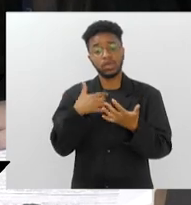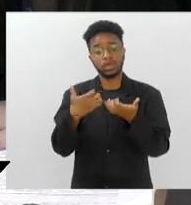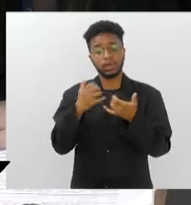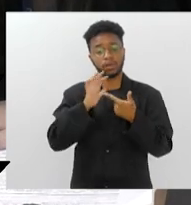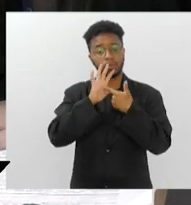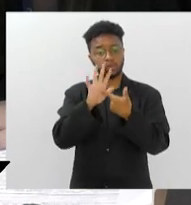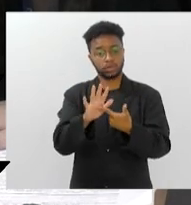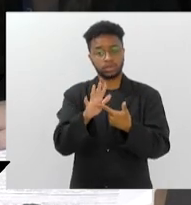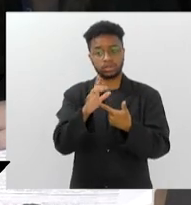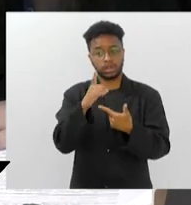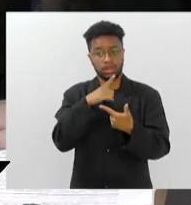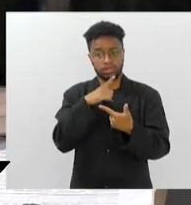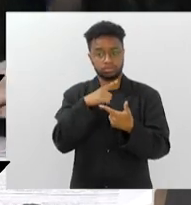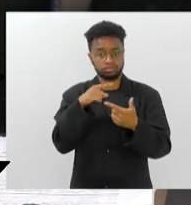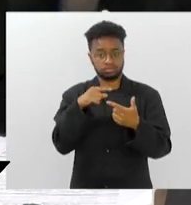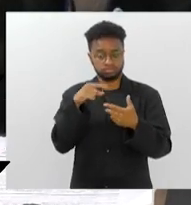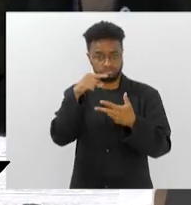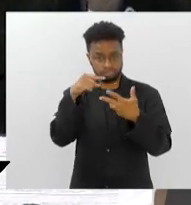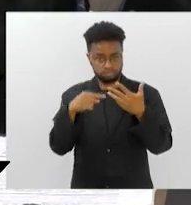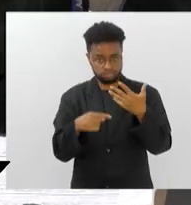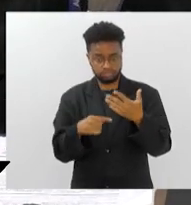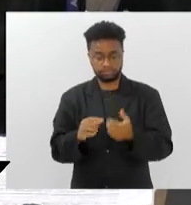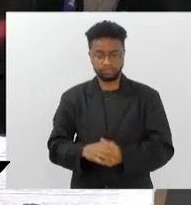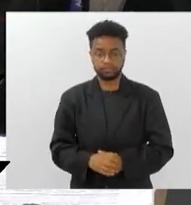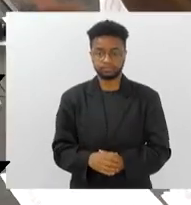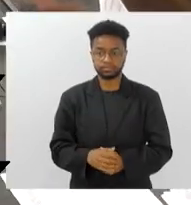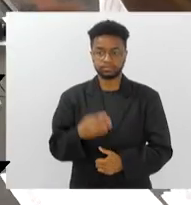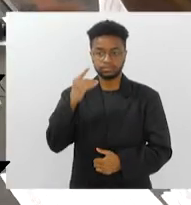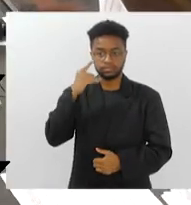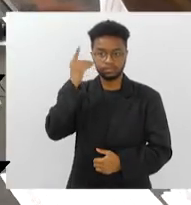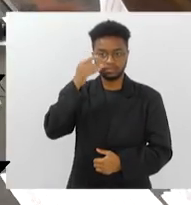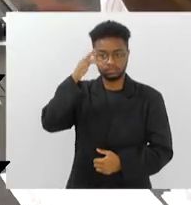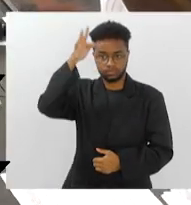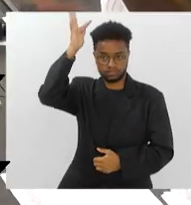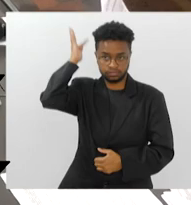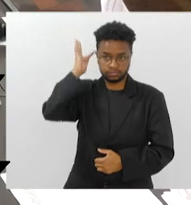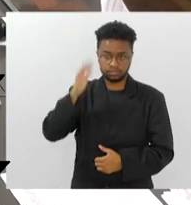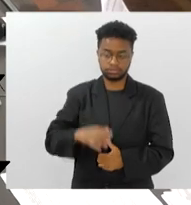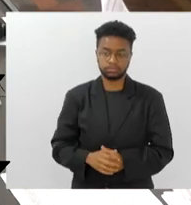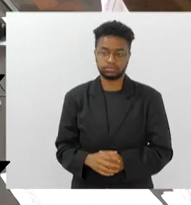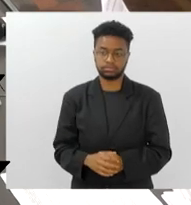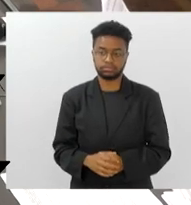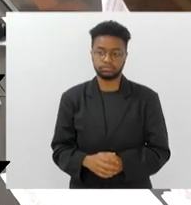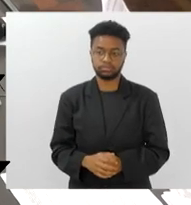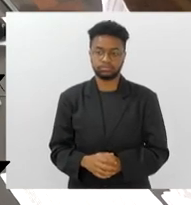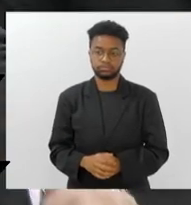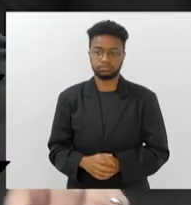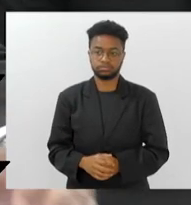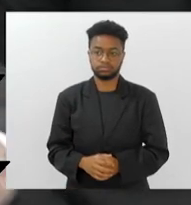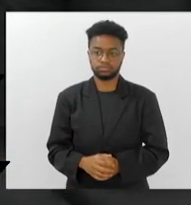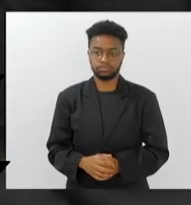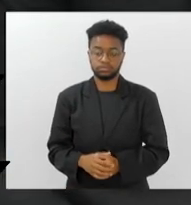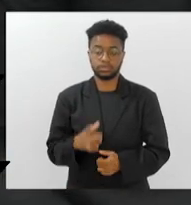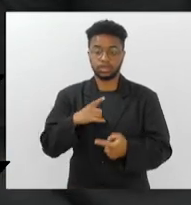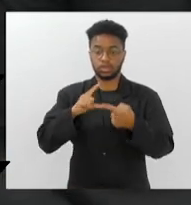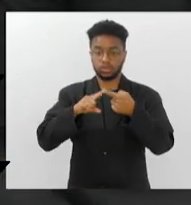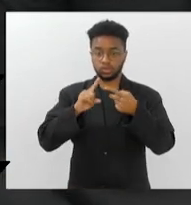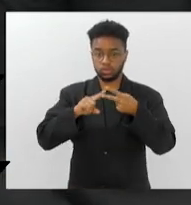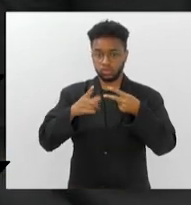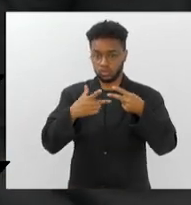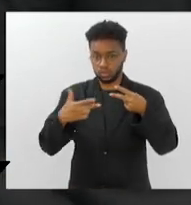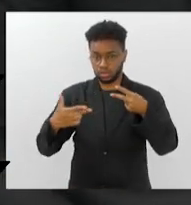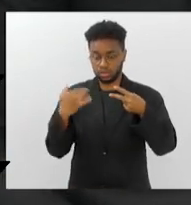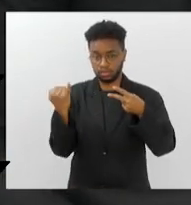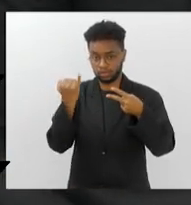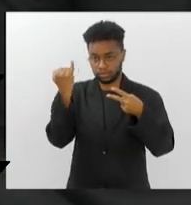atenção isso Deputado Fred acho que duas questões que eu acho que é importante a